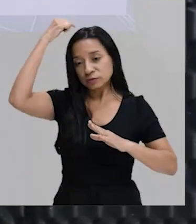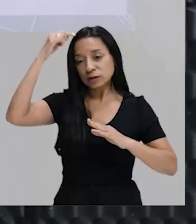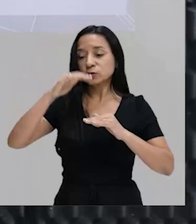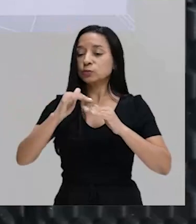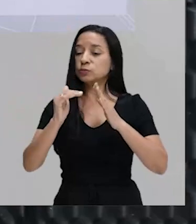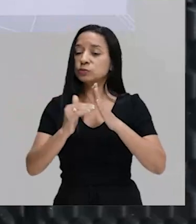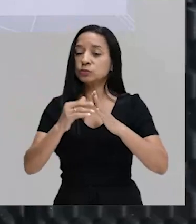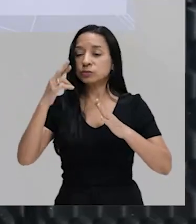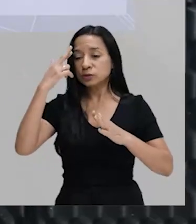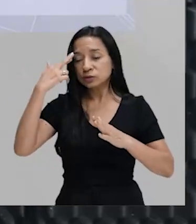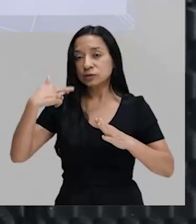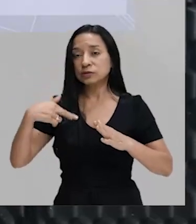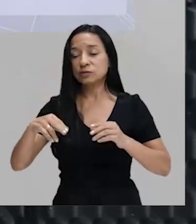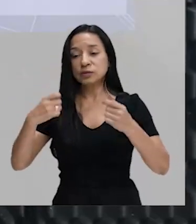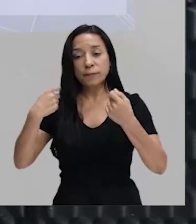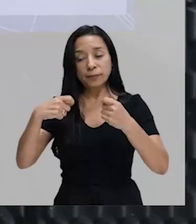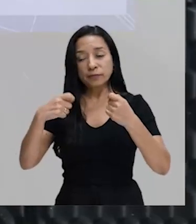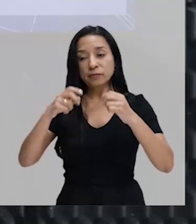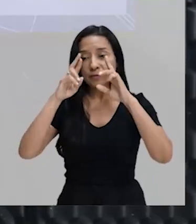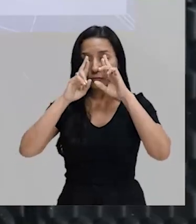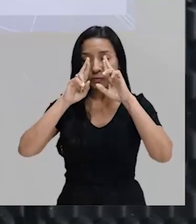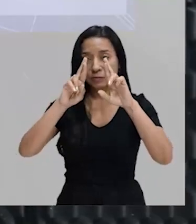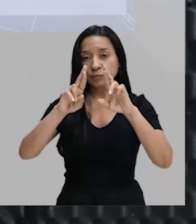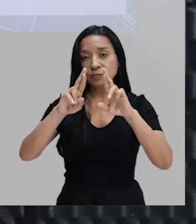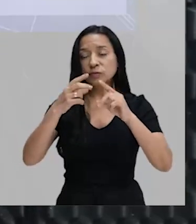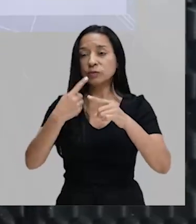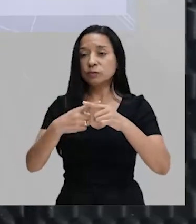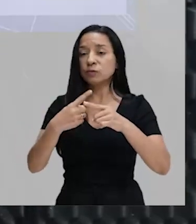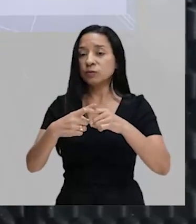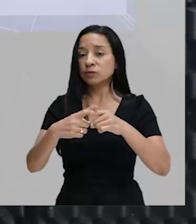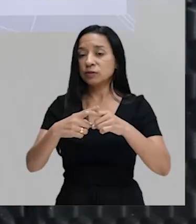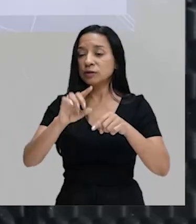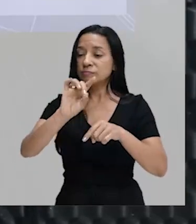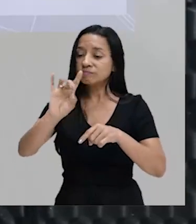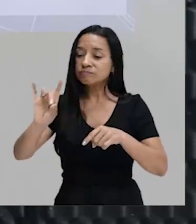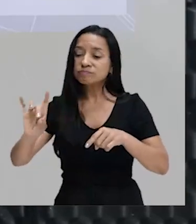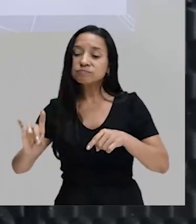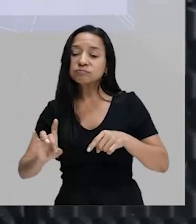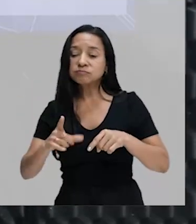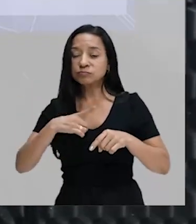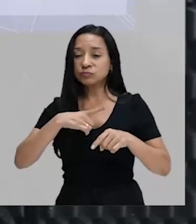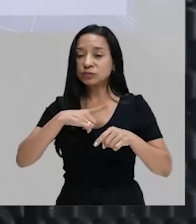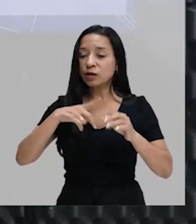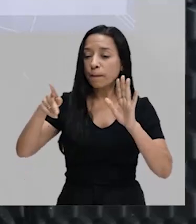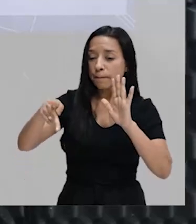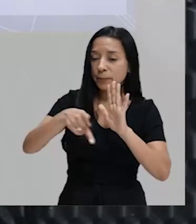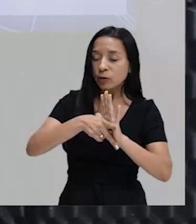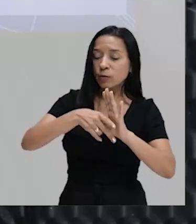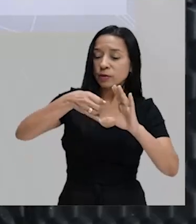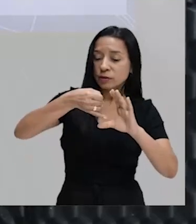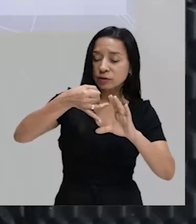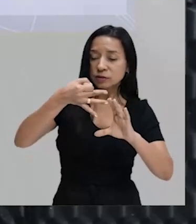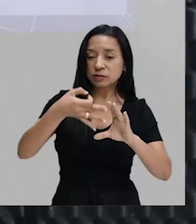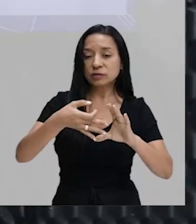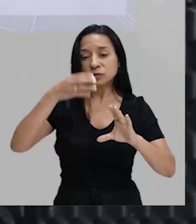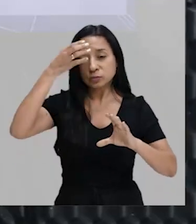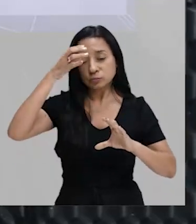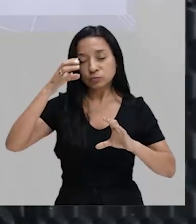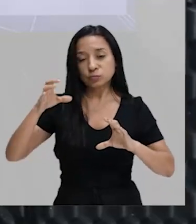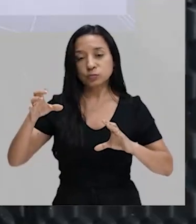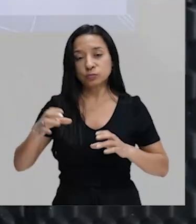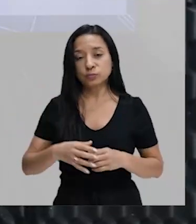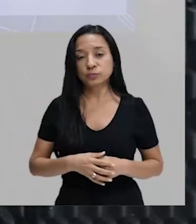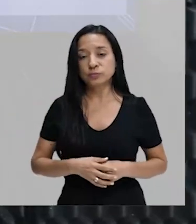as religiões precisam ser respeitadas, porque cada um traz características da sua cultura, tá? Uma outra coisa que eu quero mostrar